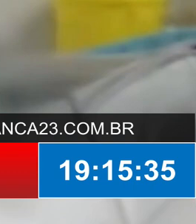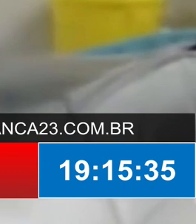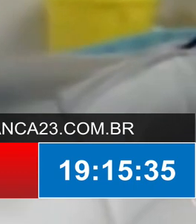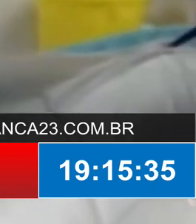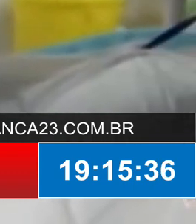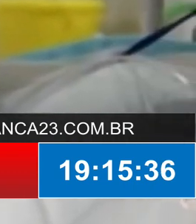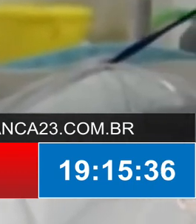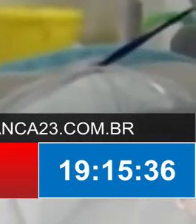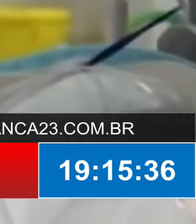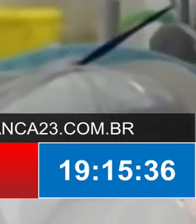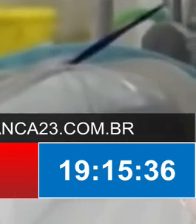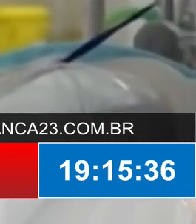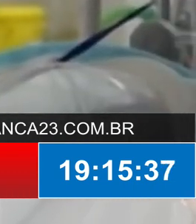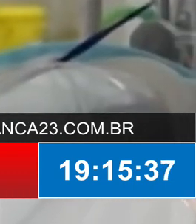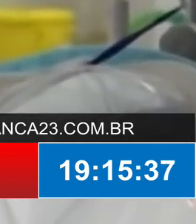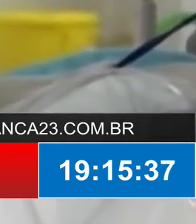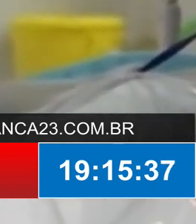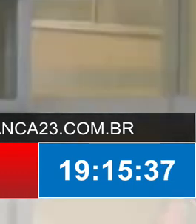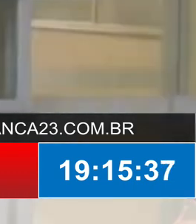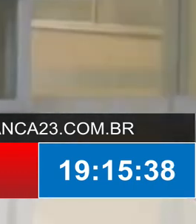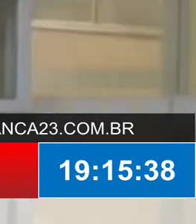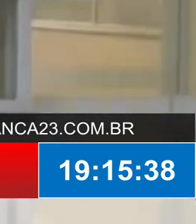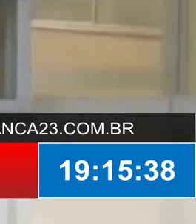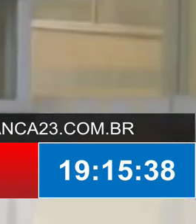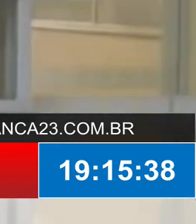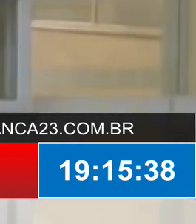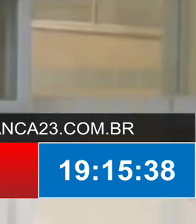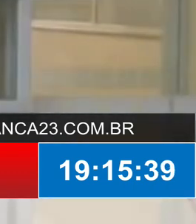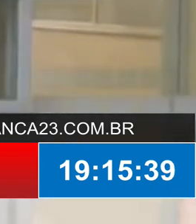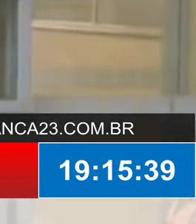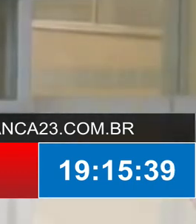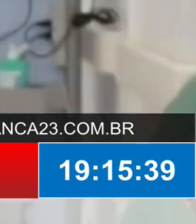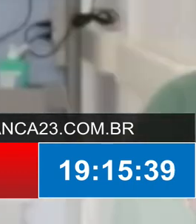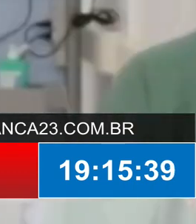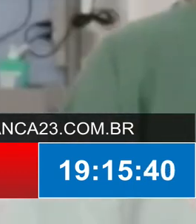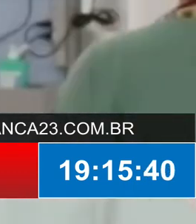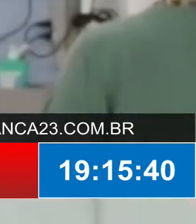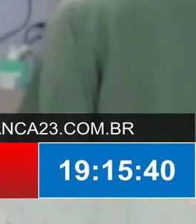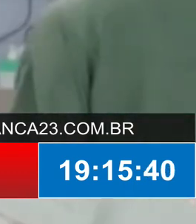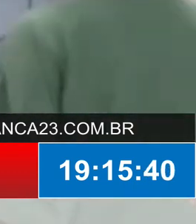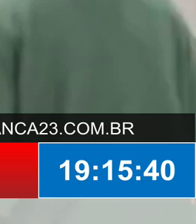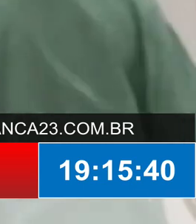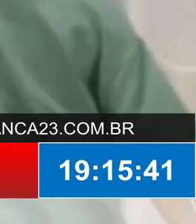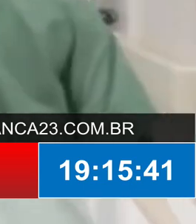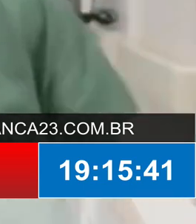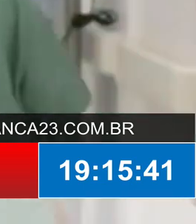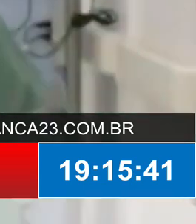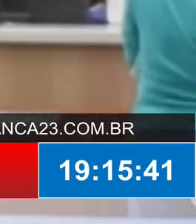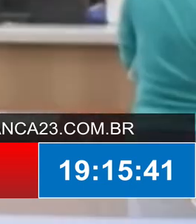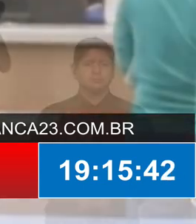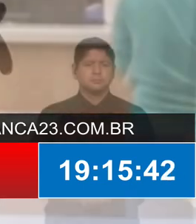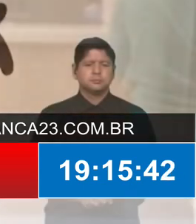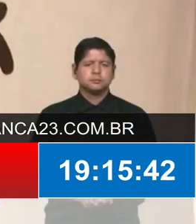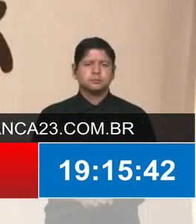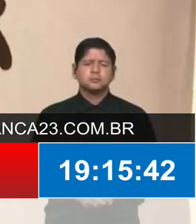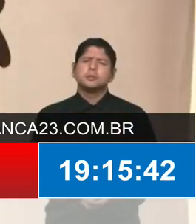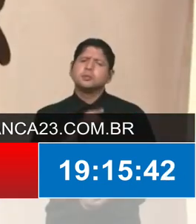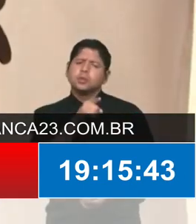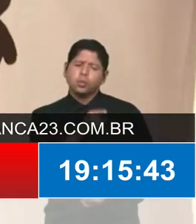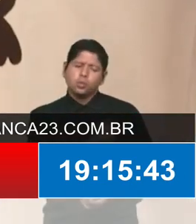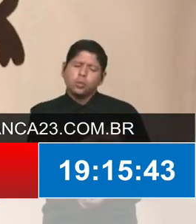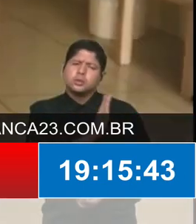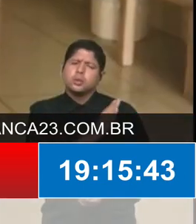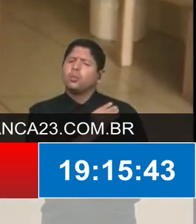são causadas pelas arritmias. Você sabe o que é isso? Vamos entender. Como anda o